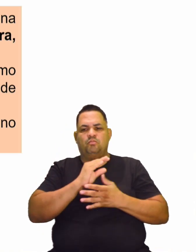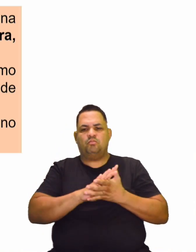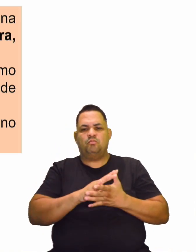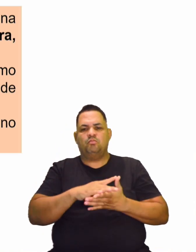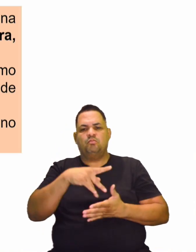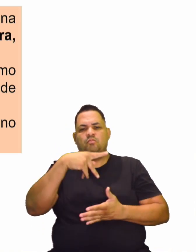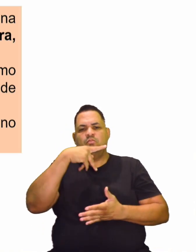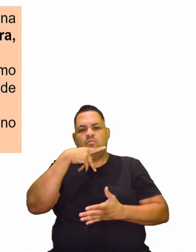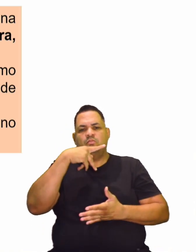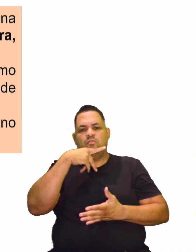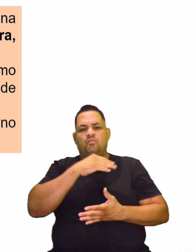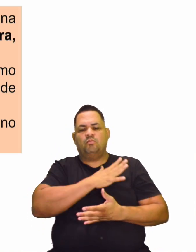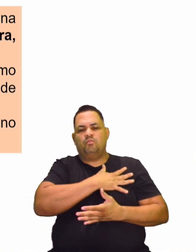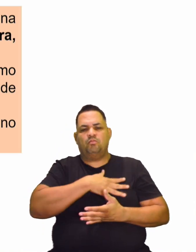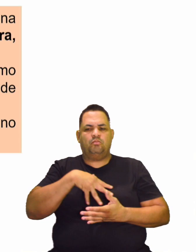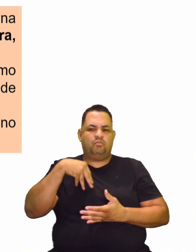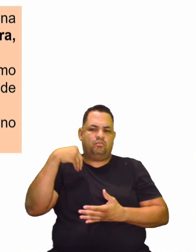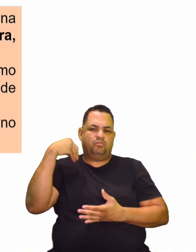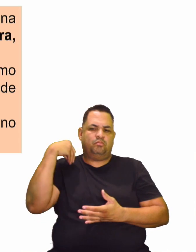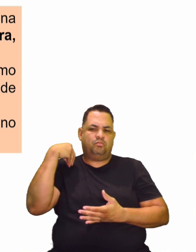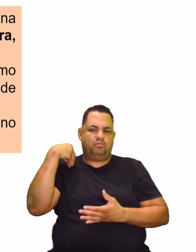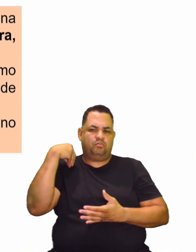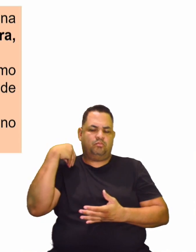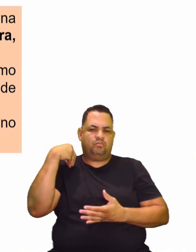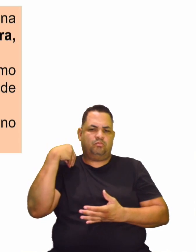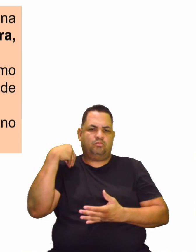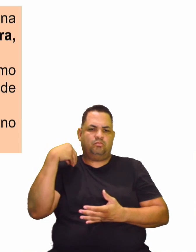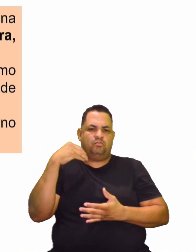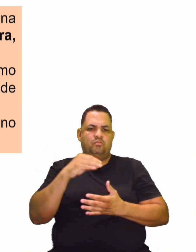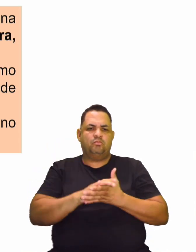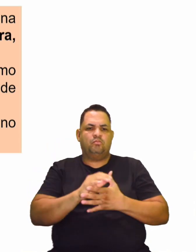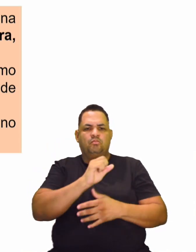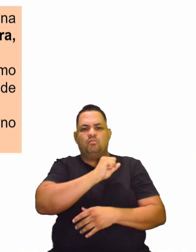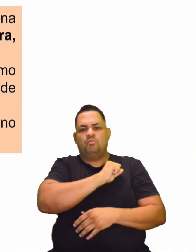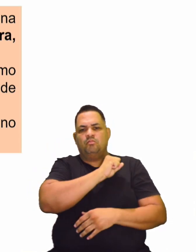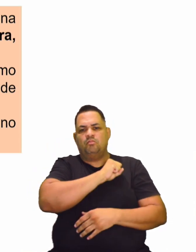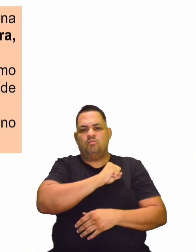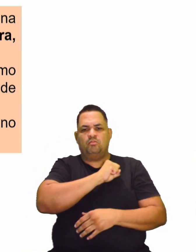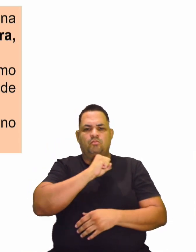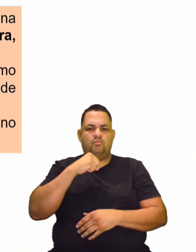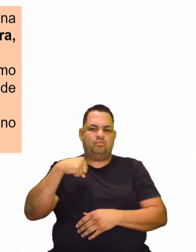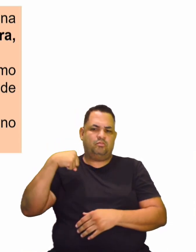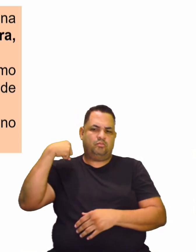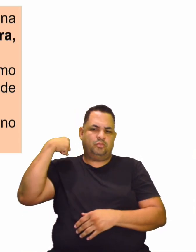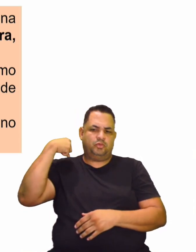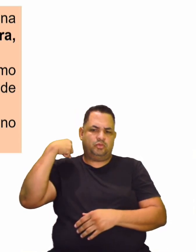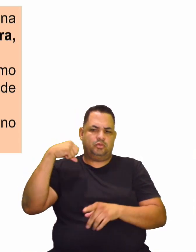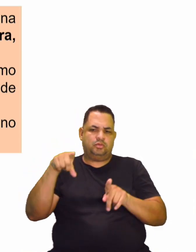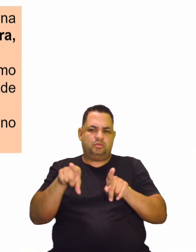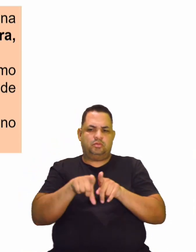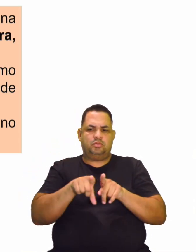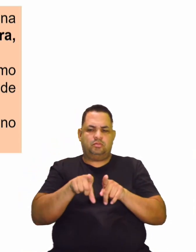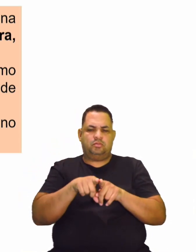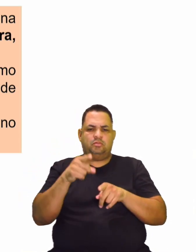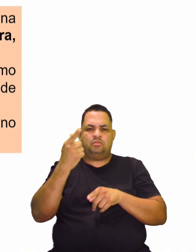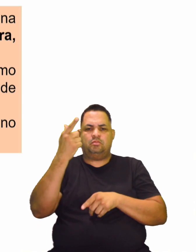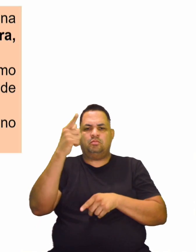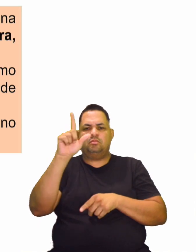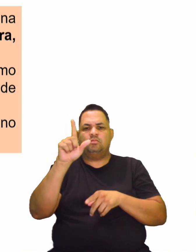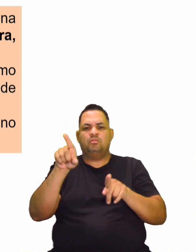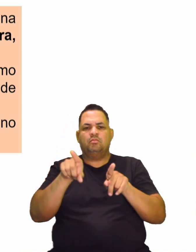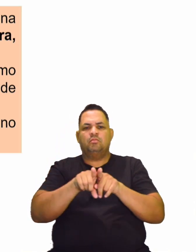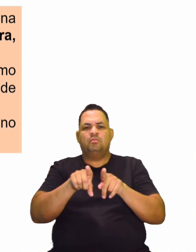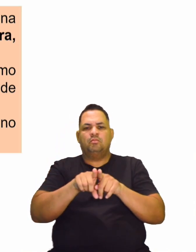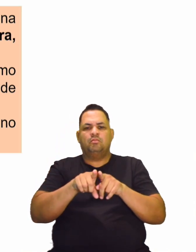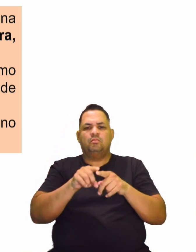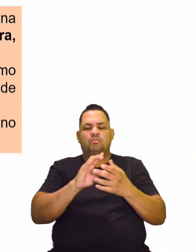Platão, Aristóteles, e Sócrates, né? E outros também, até hoje